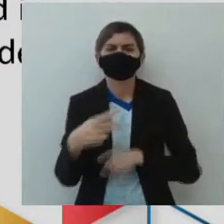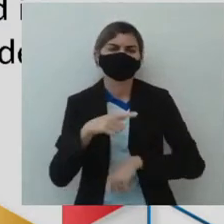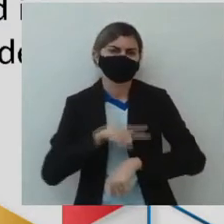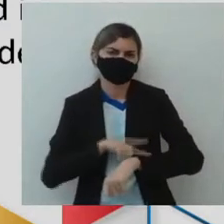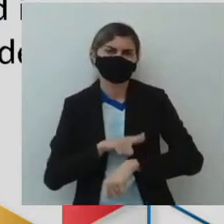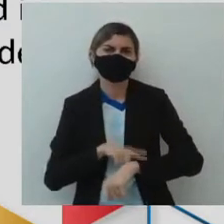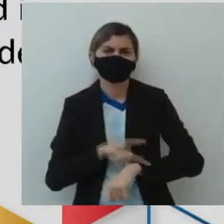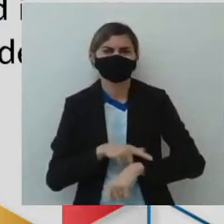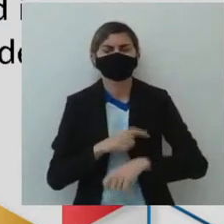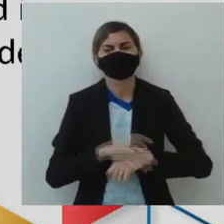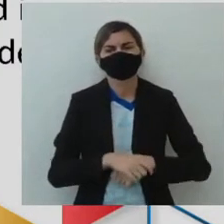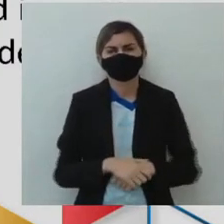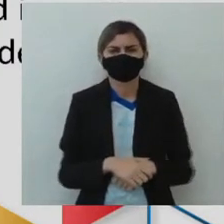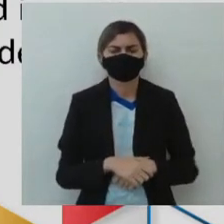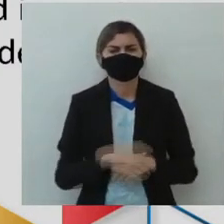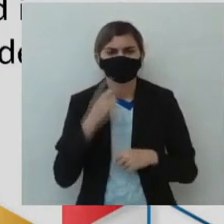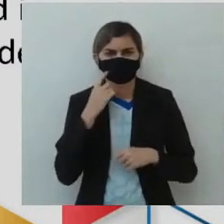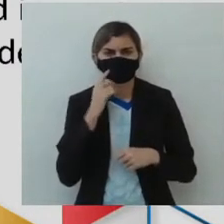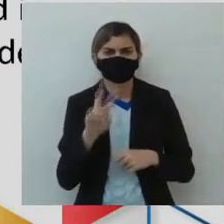Oi kkkk